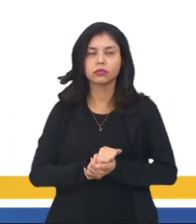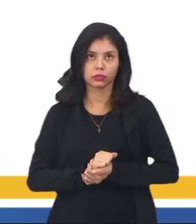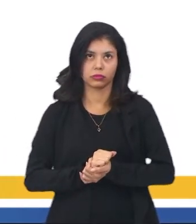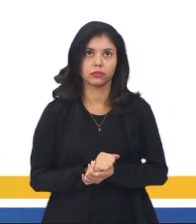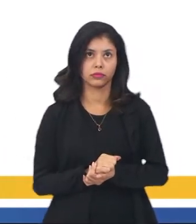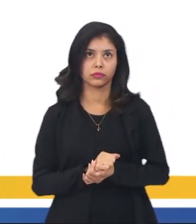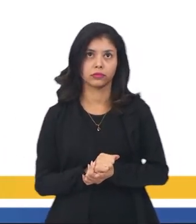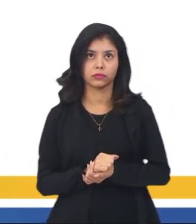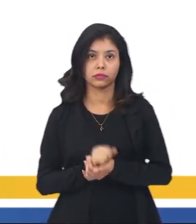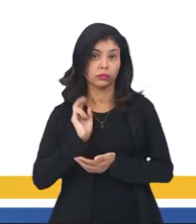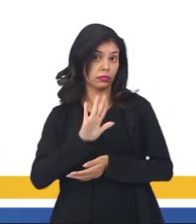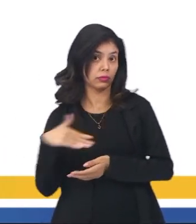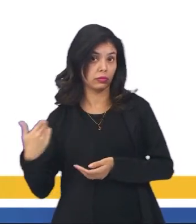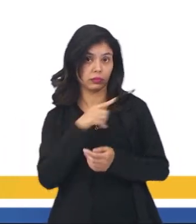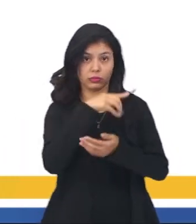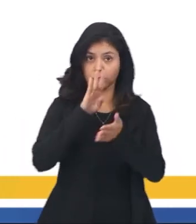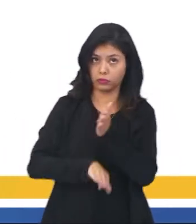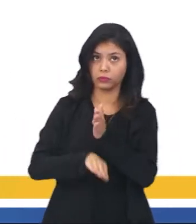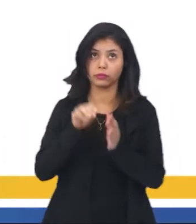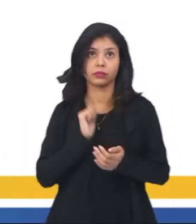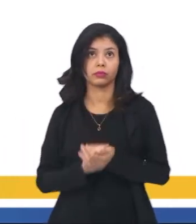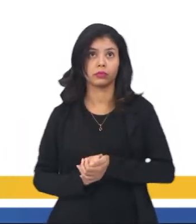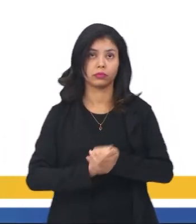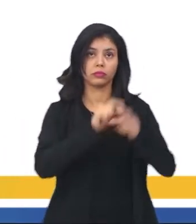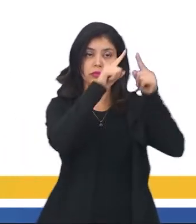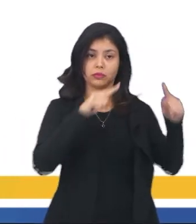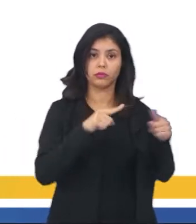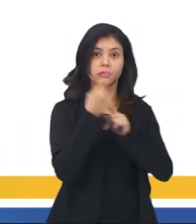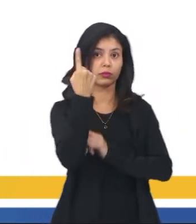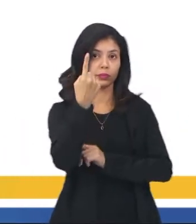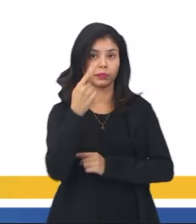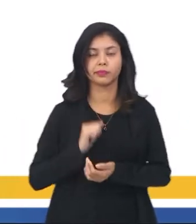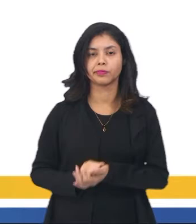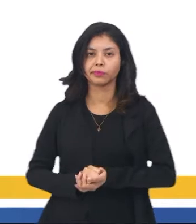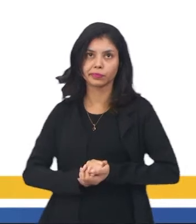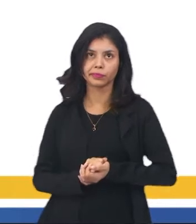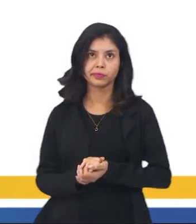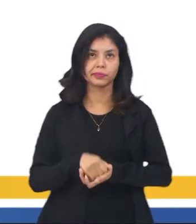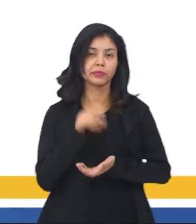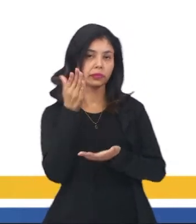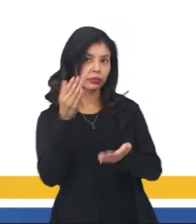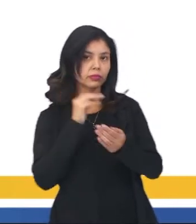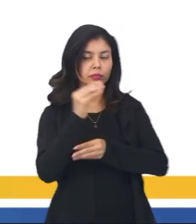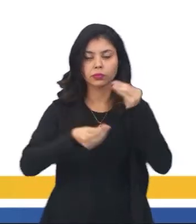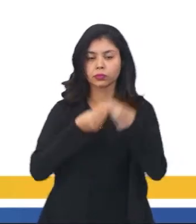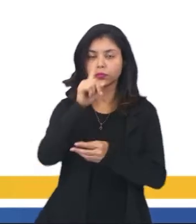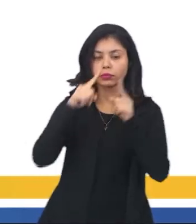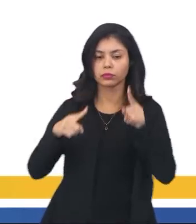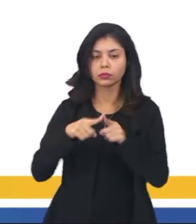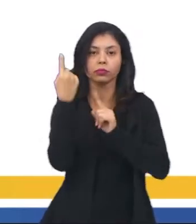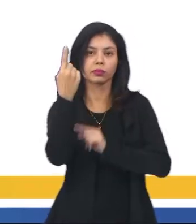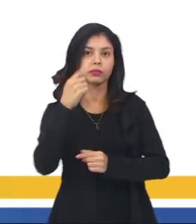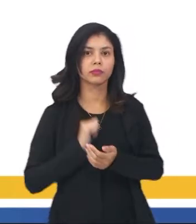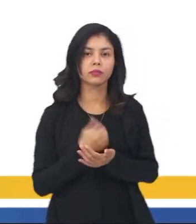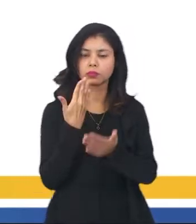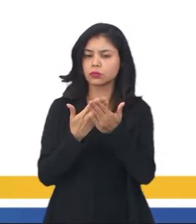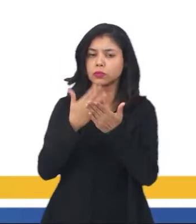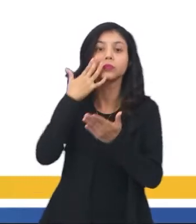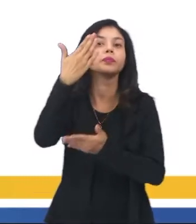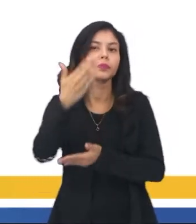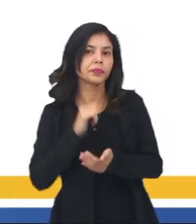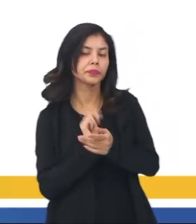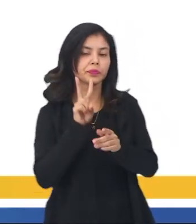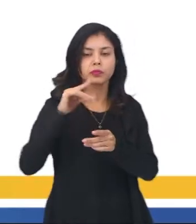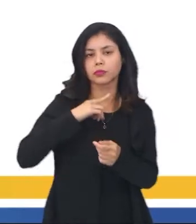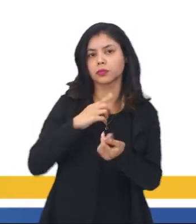24. Quando a gente subtrair, nós vamos ter o delta igual a 1. Né? Como o delta é igual a 1, você vai estar lá na frente que